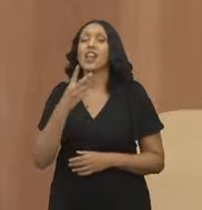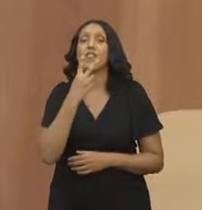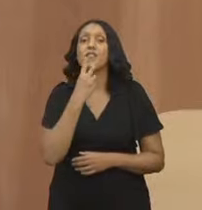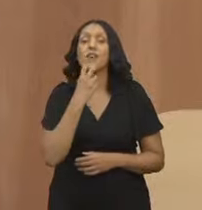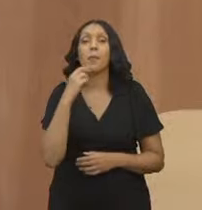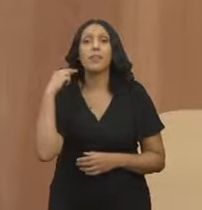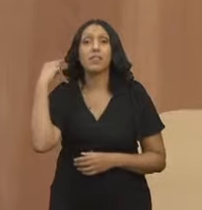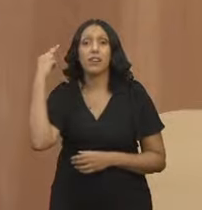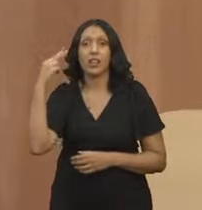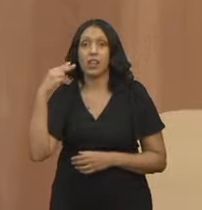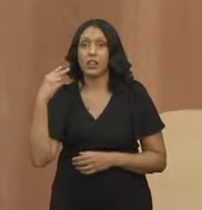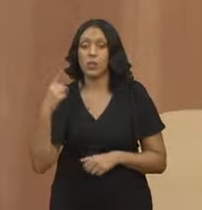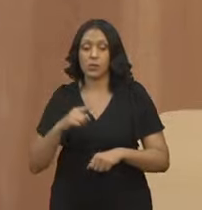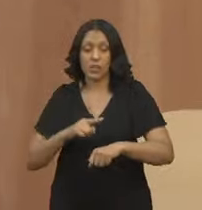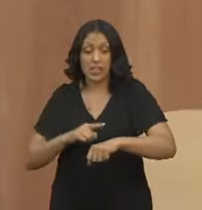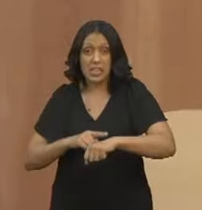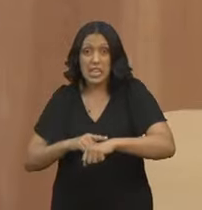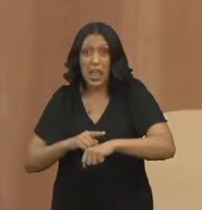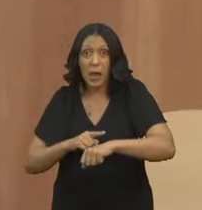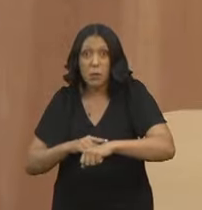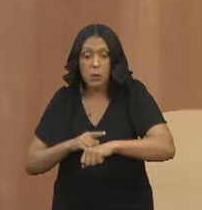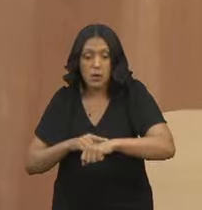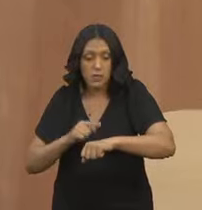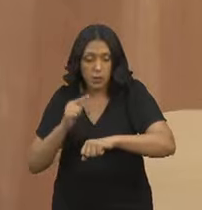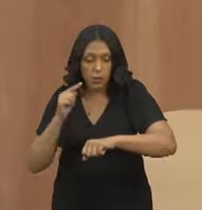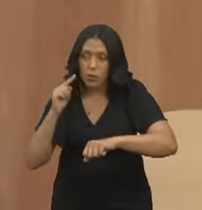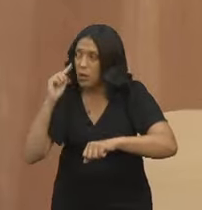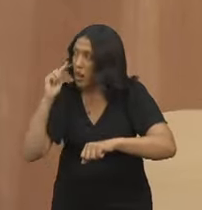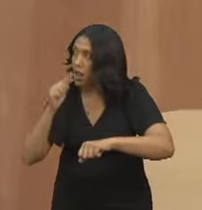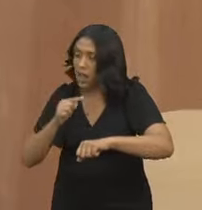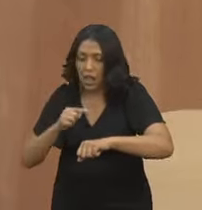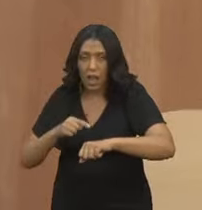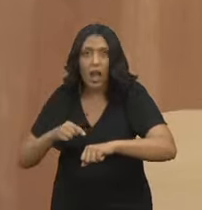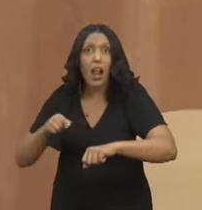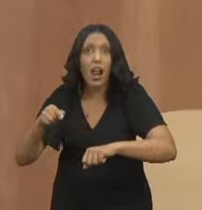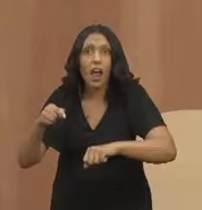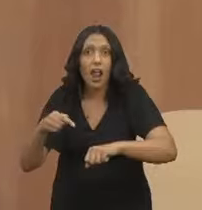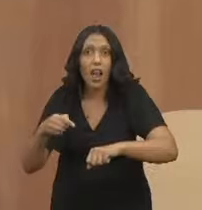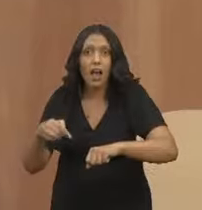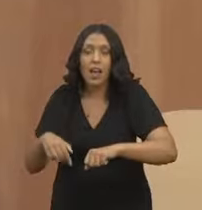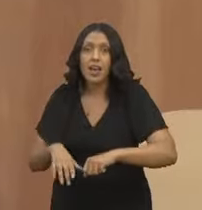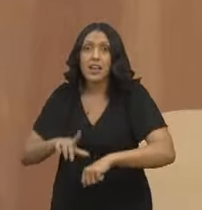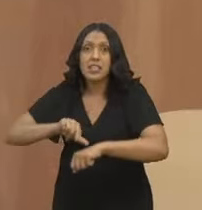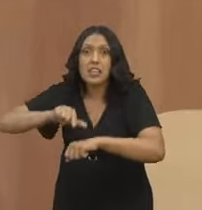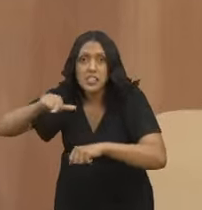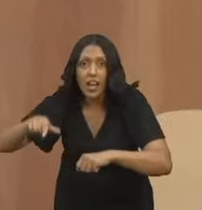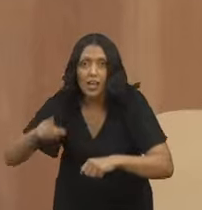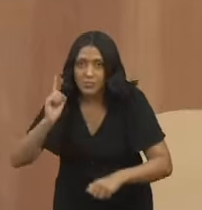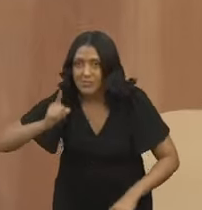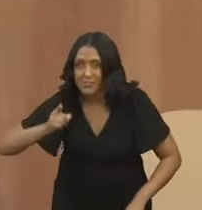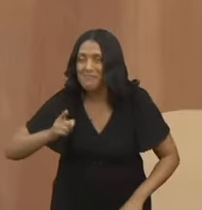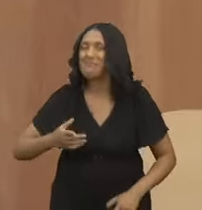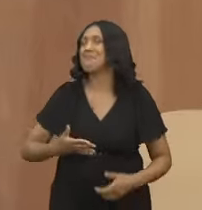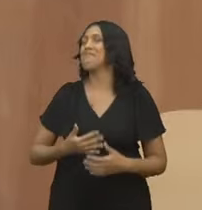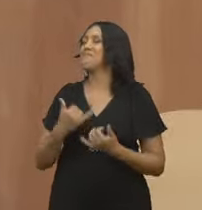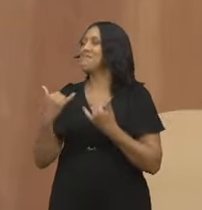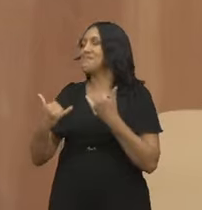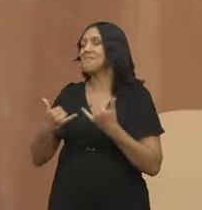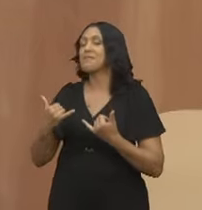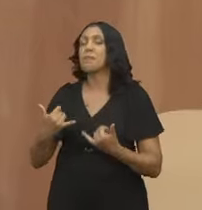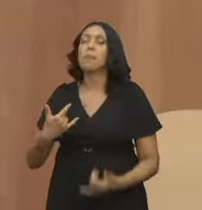para ele não brigar comigo de novo hoje. Que uma vez tá bom já. Brincadeiras à parte, espero que estejam todos bem aí de